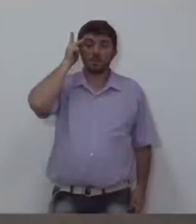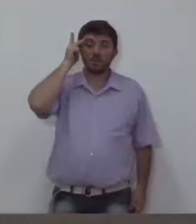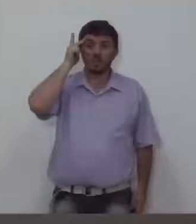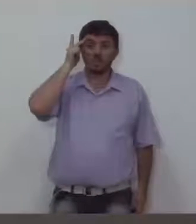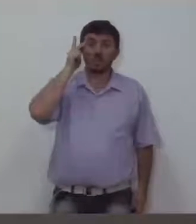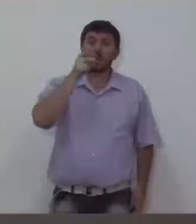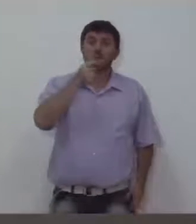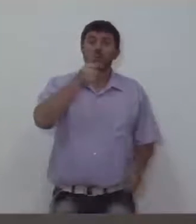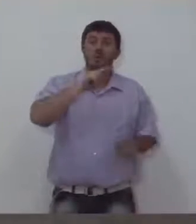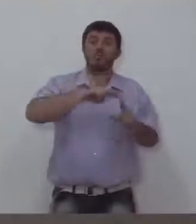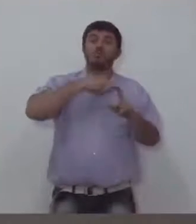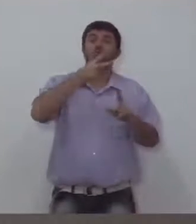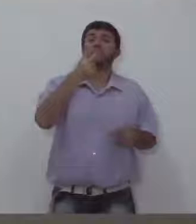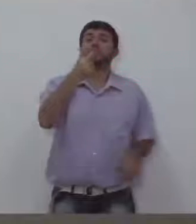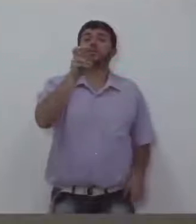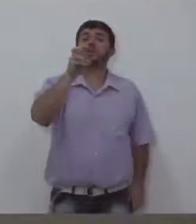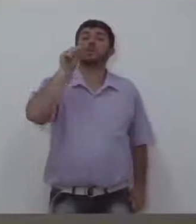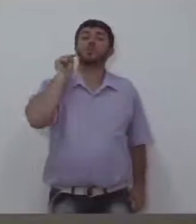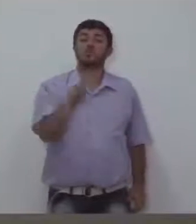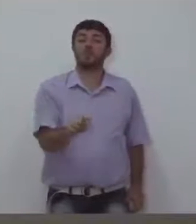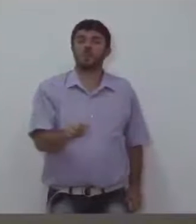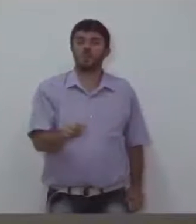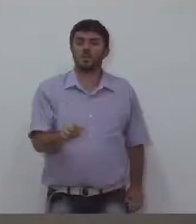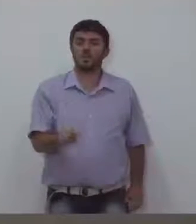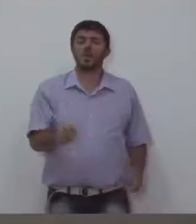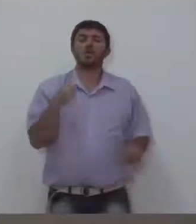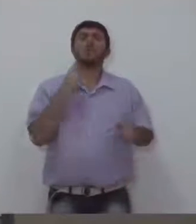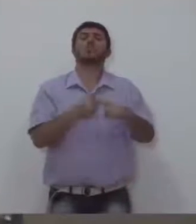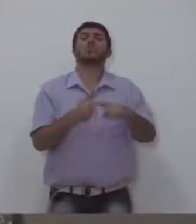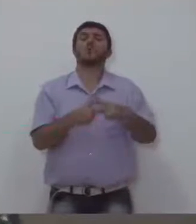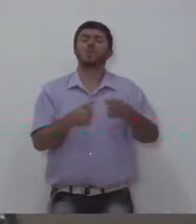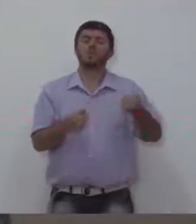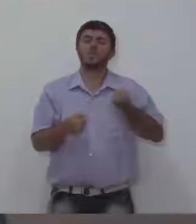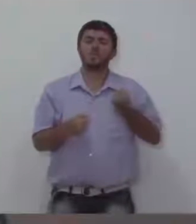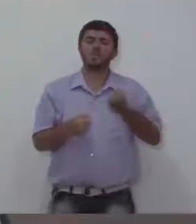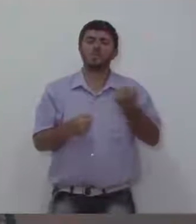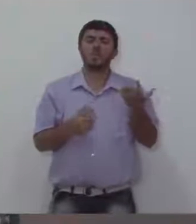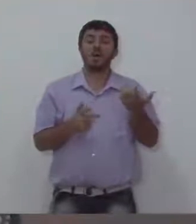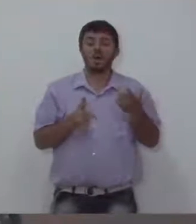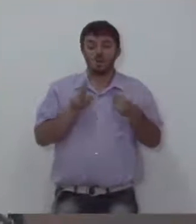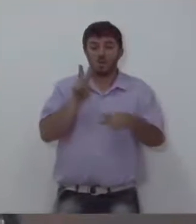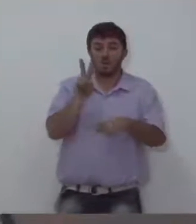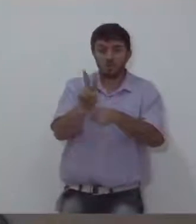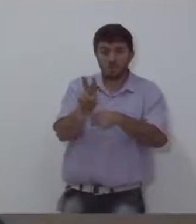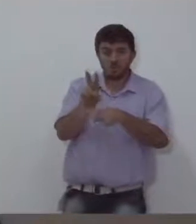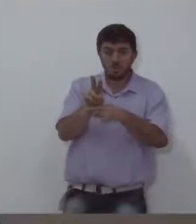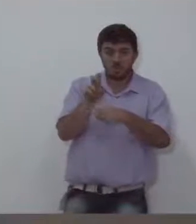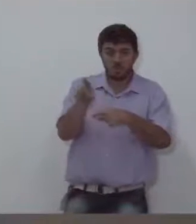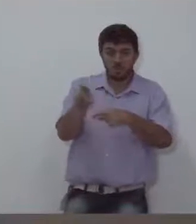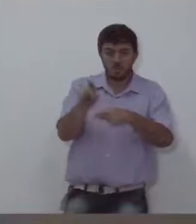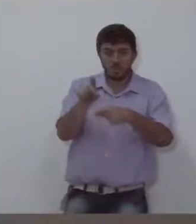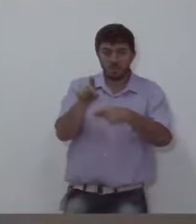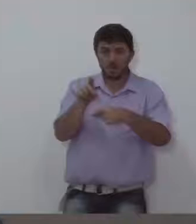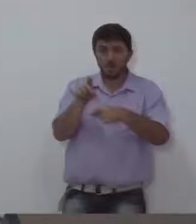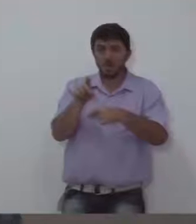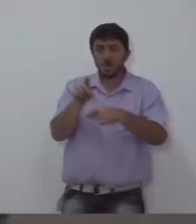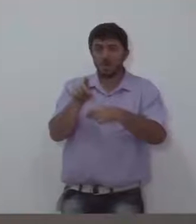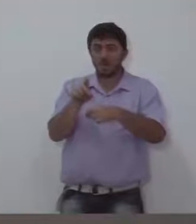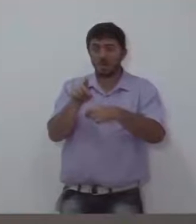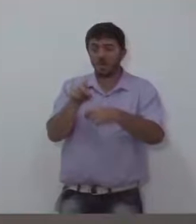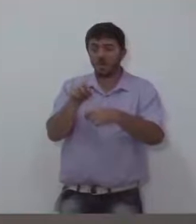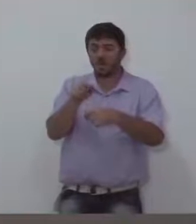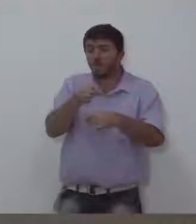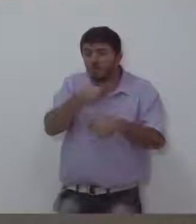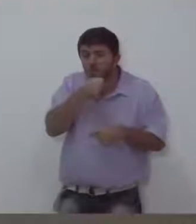mil. Por que o número é tão importante? Para que a gente pense, o cuidador de idoso, ele tem uma clareza muito grande, que o idoso não é aquele